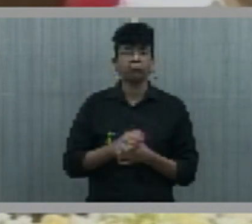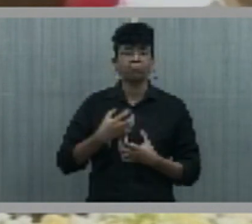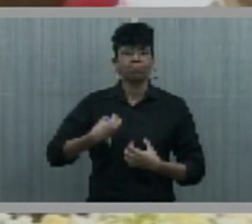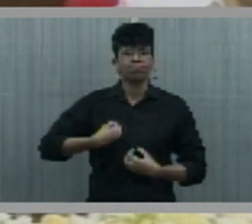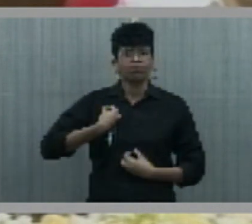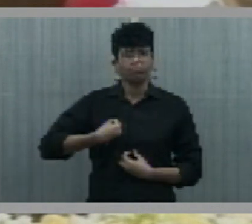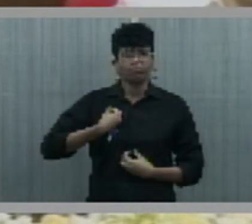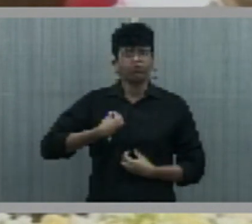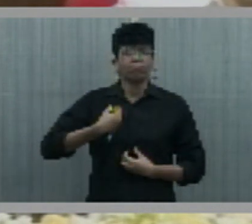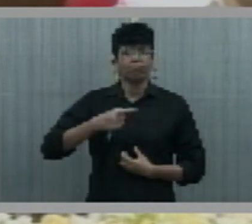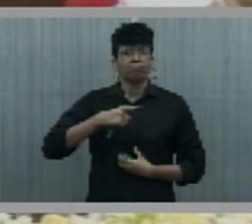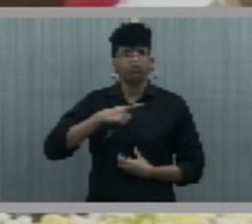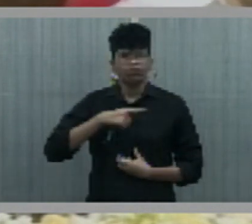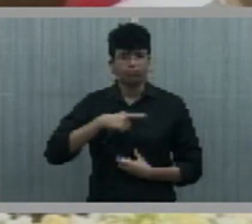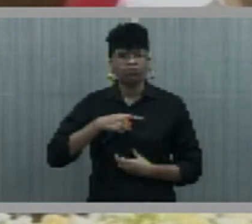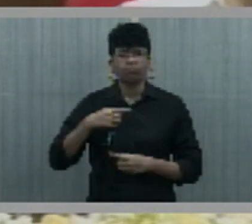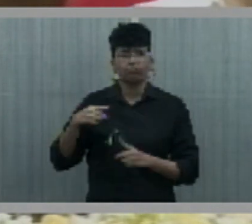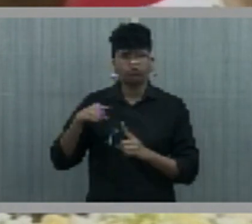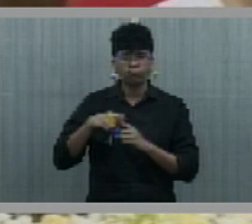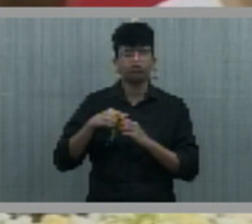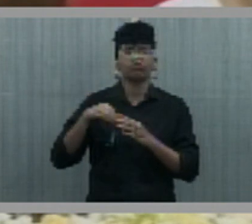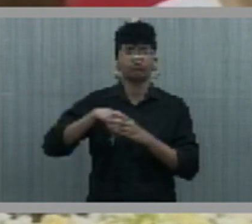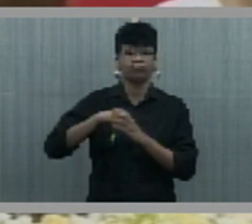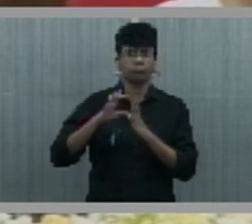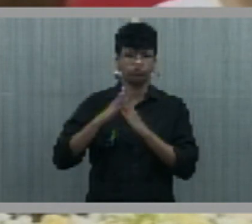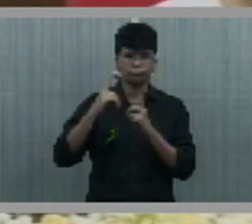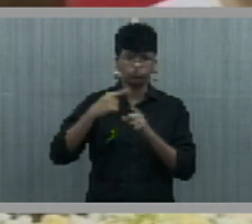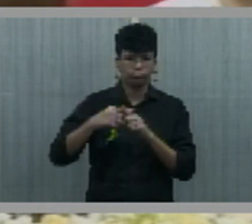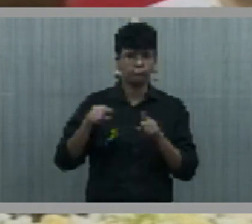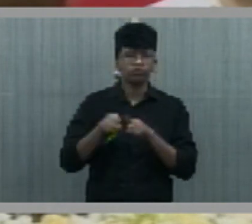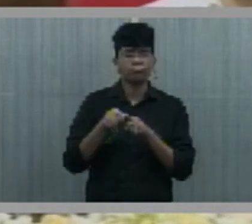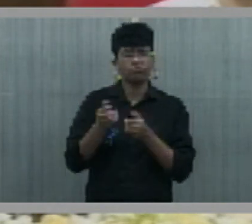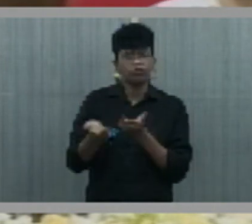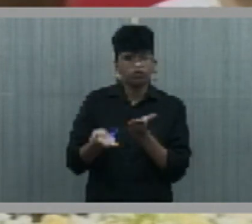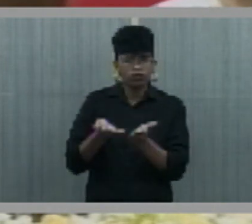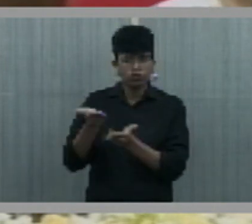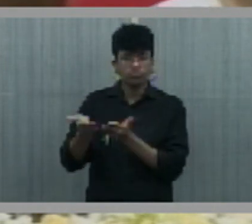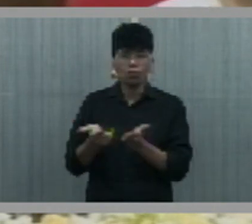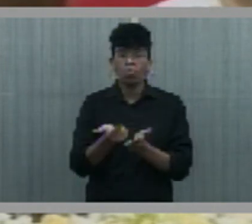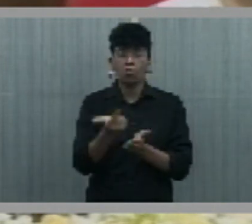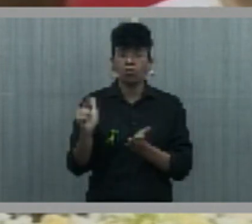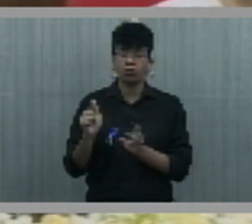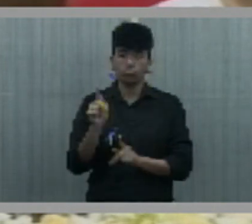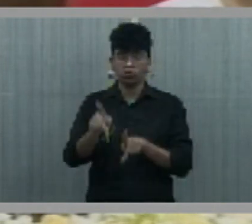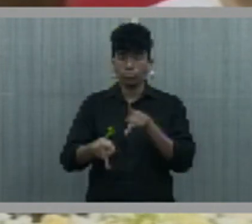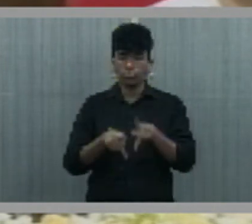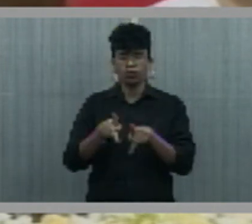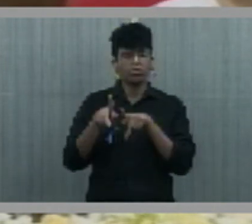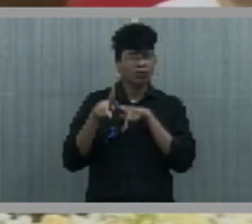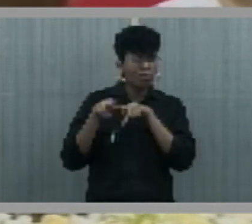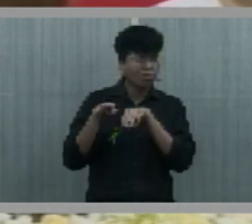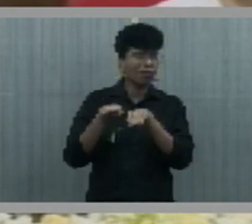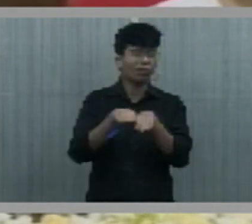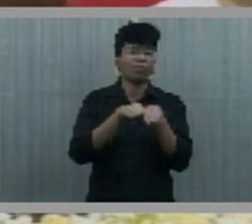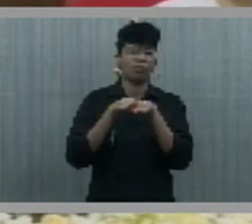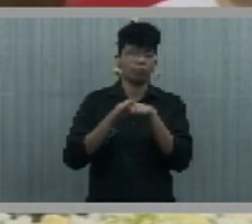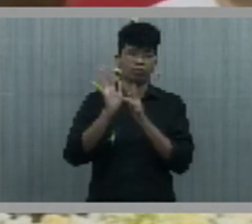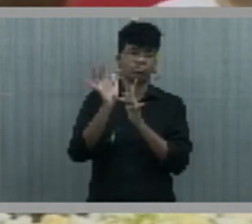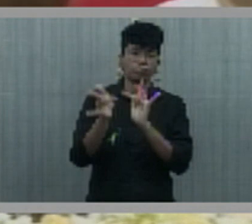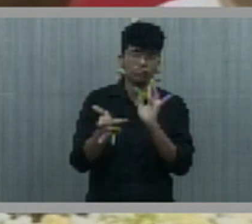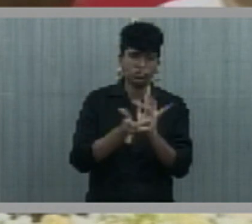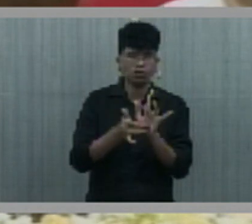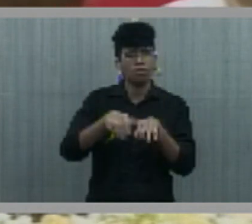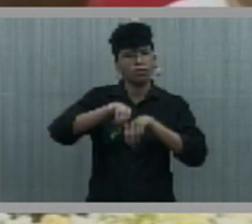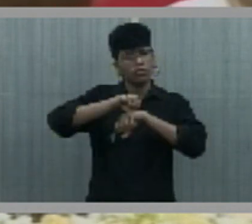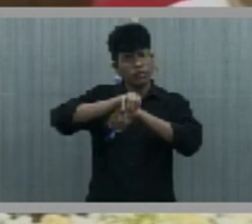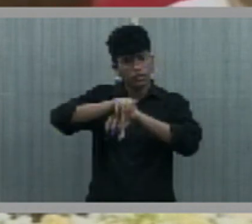nos mover na missão, na igreja e no serviço ao próximo, é o mesmo de Jesus que nos